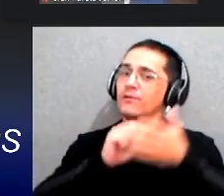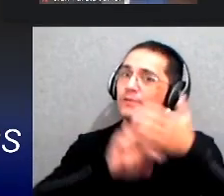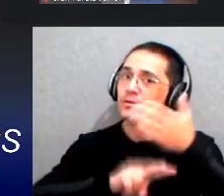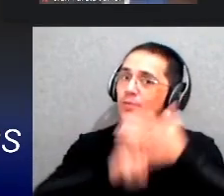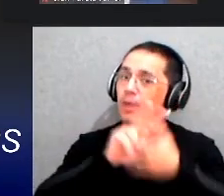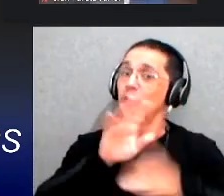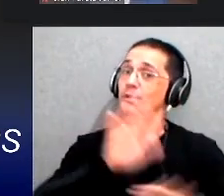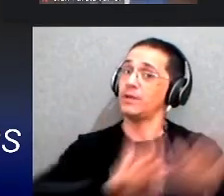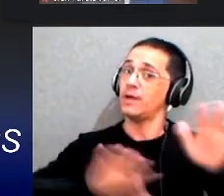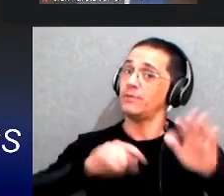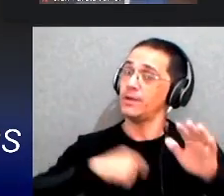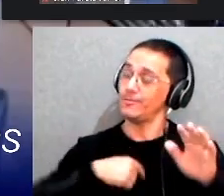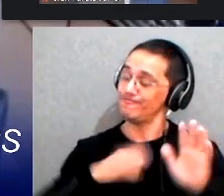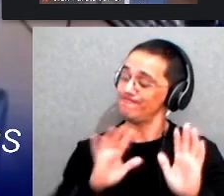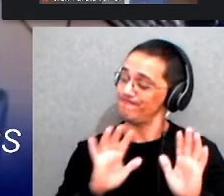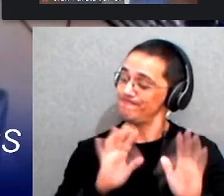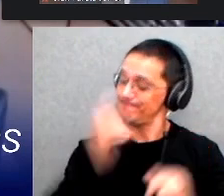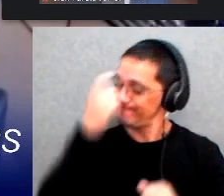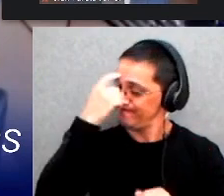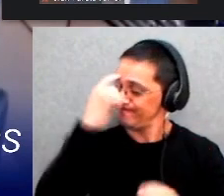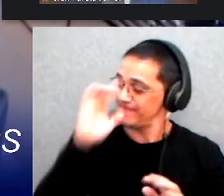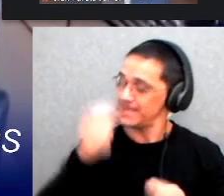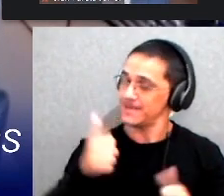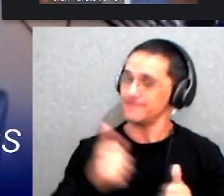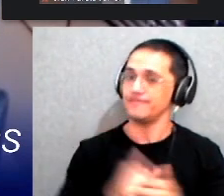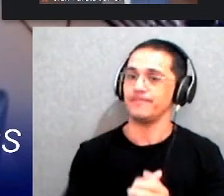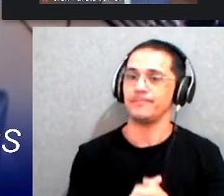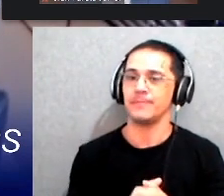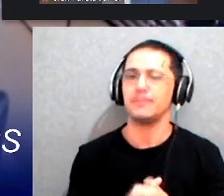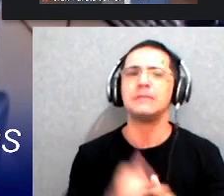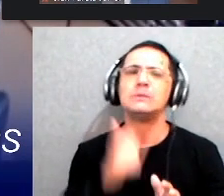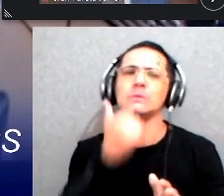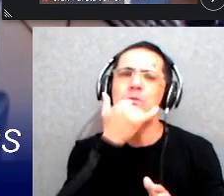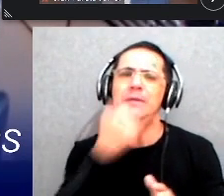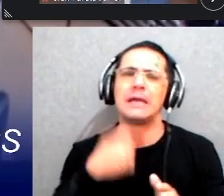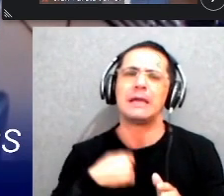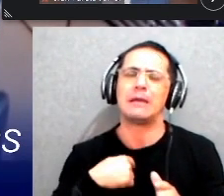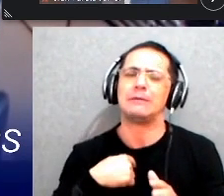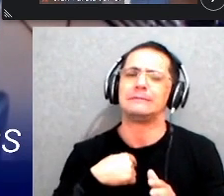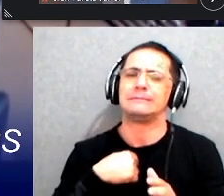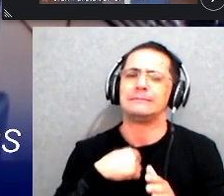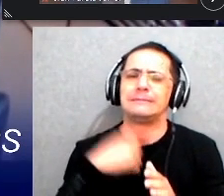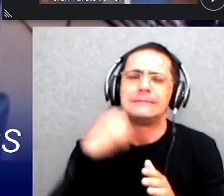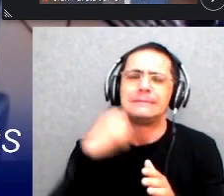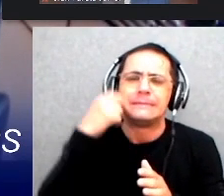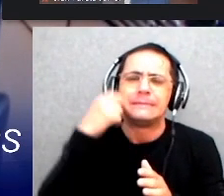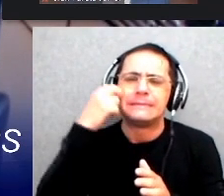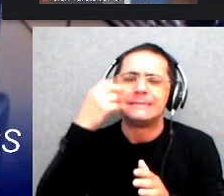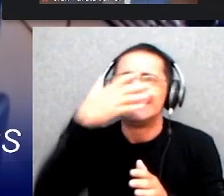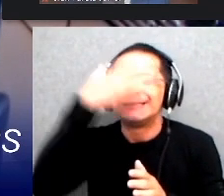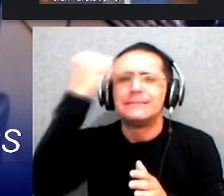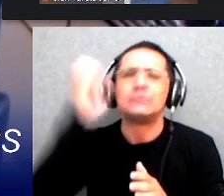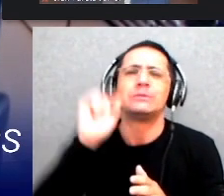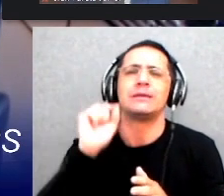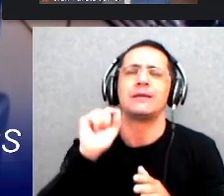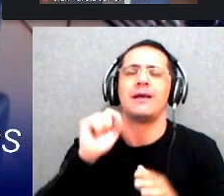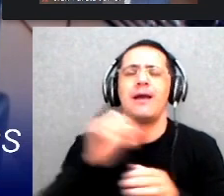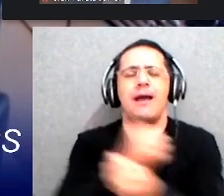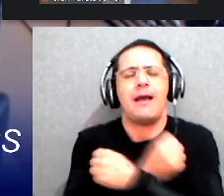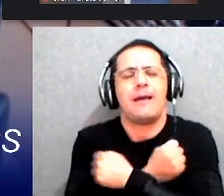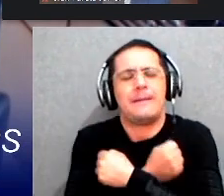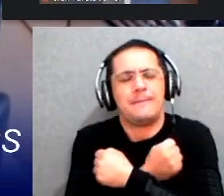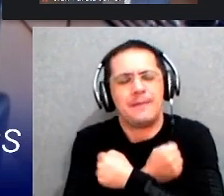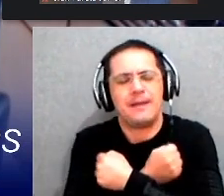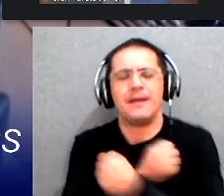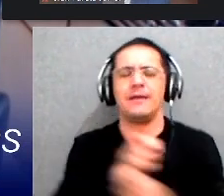enquanto o Marcelo vai e volta, que eu cometi uma gafe, doutor César, terrível. Eu me esqueci de mandar um grande abraço, um agradecimento ao doutor Ricardo